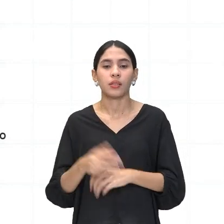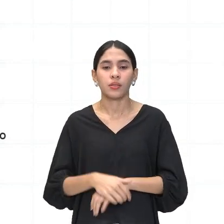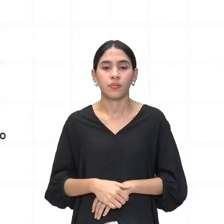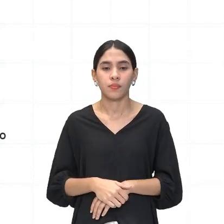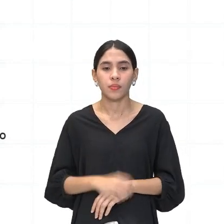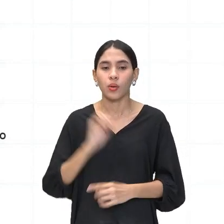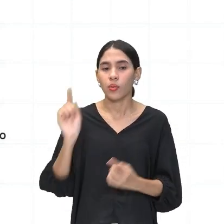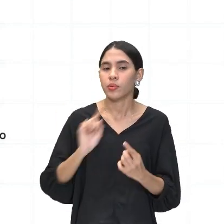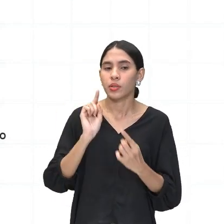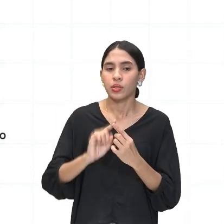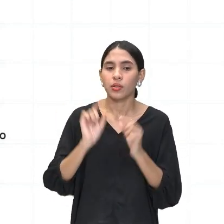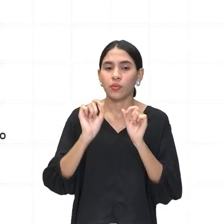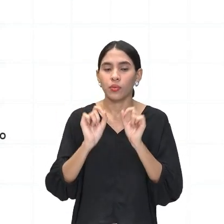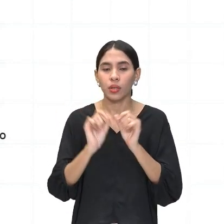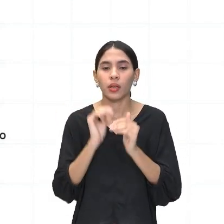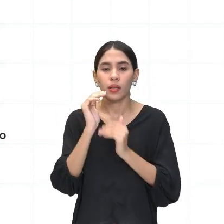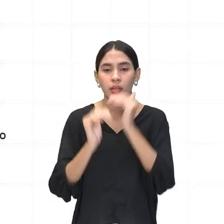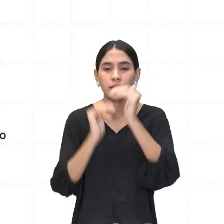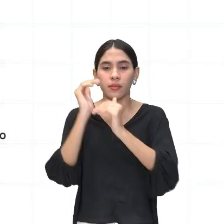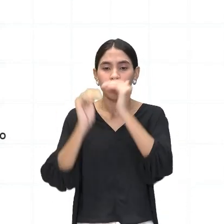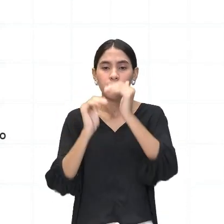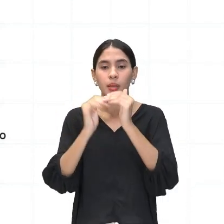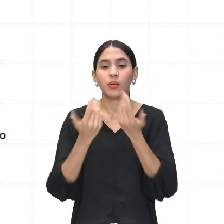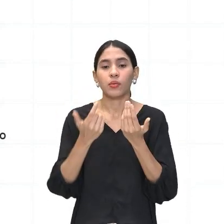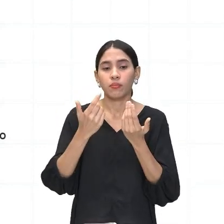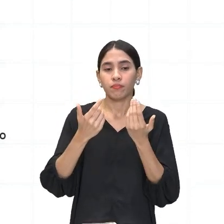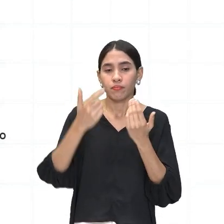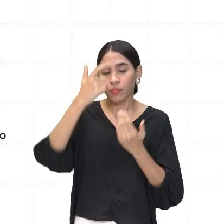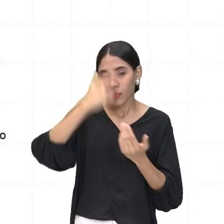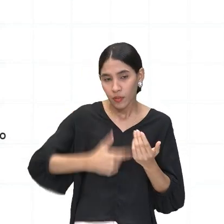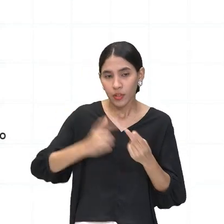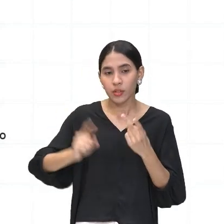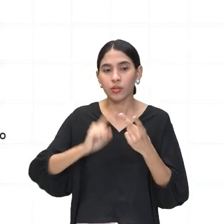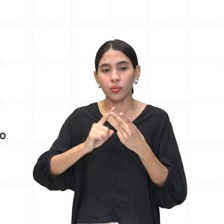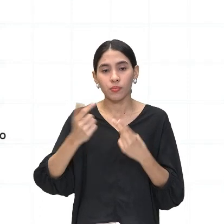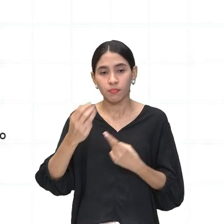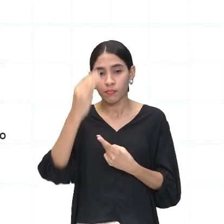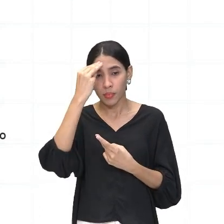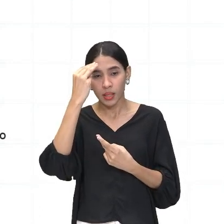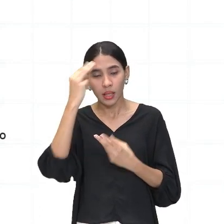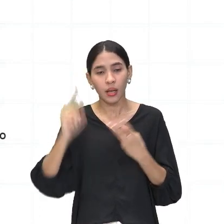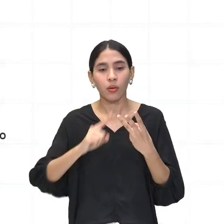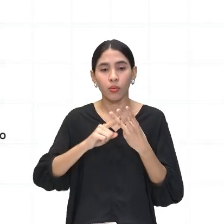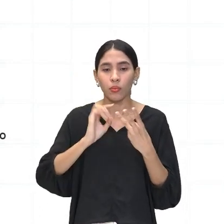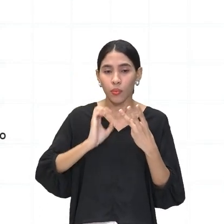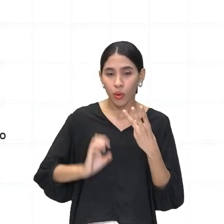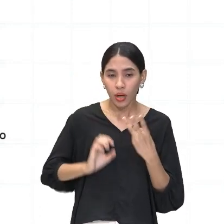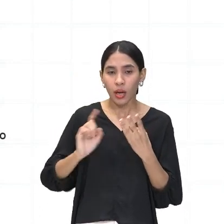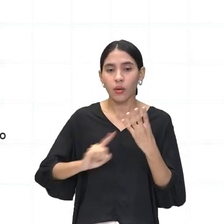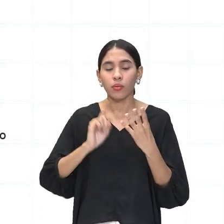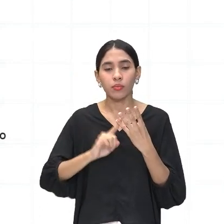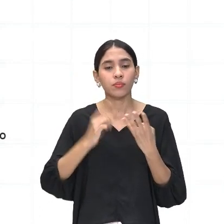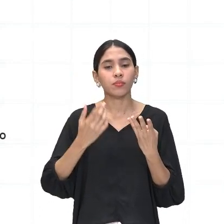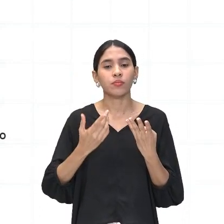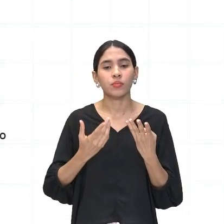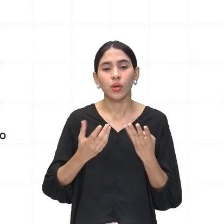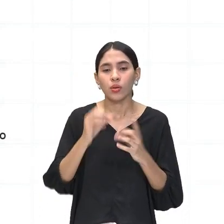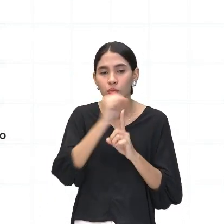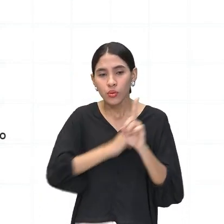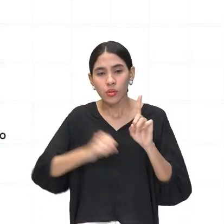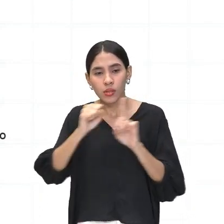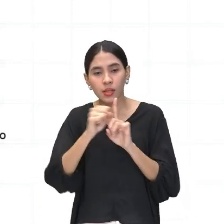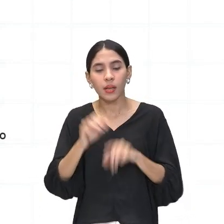fim de lhes facultar o desenvolvimento físico, mental, moral, espiritual e social, em condições de liberdade